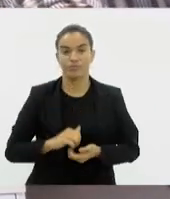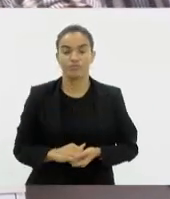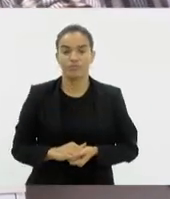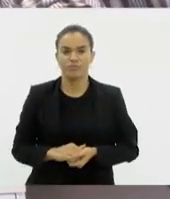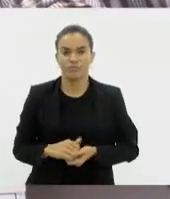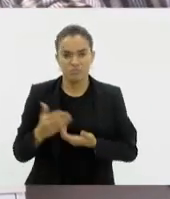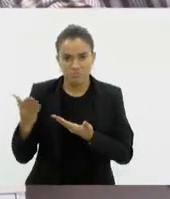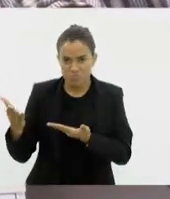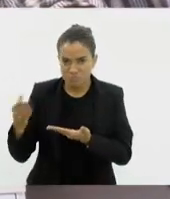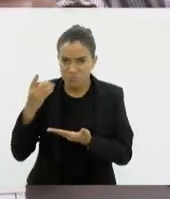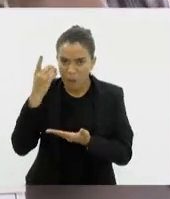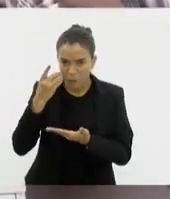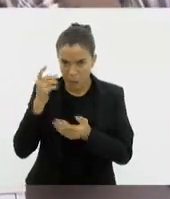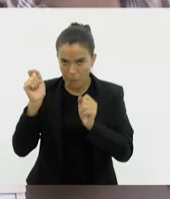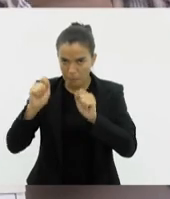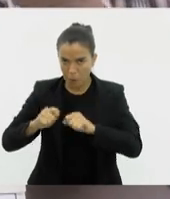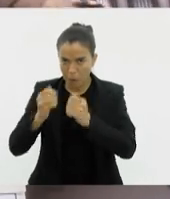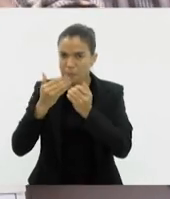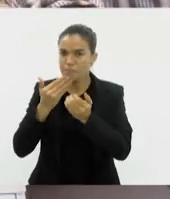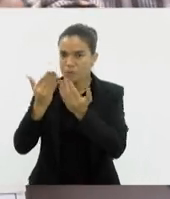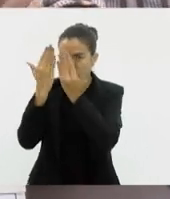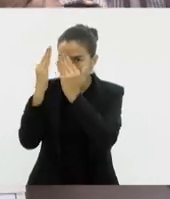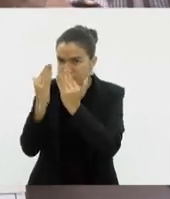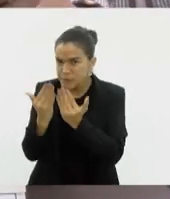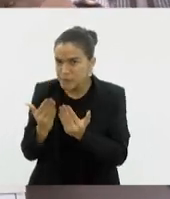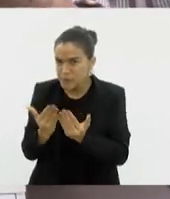Vossa Excelência pode pedir vista desse, então, para verificar isso?